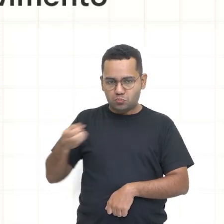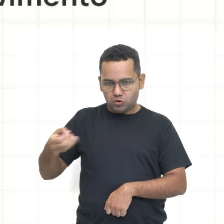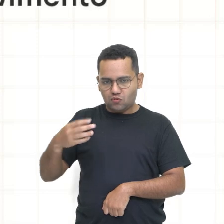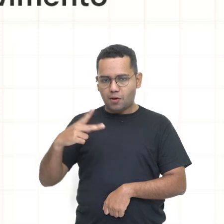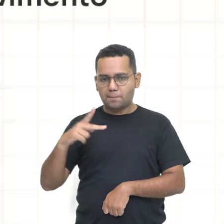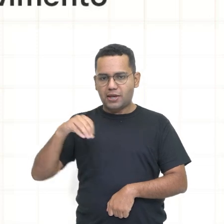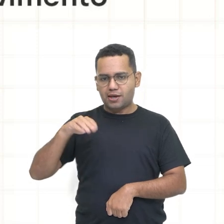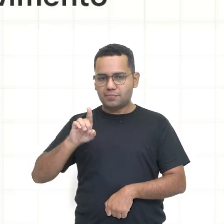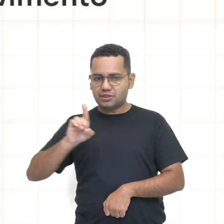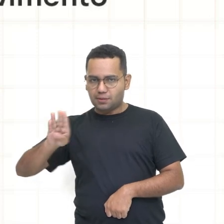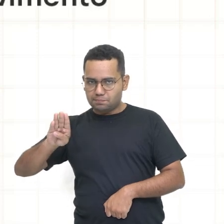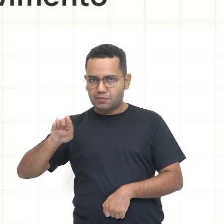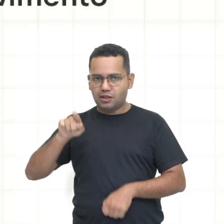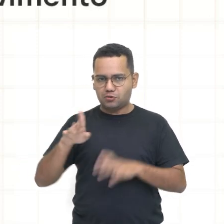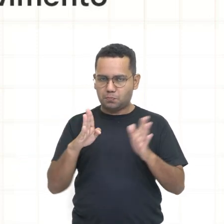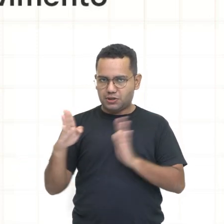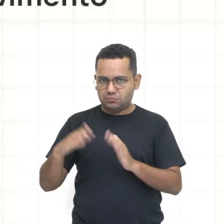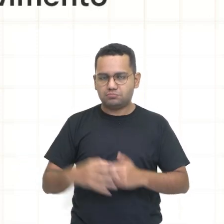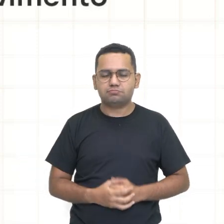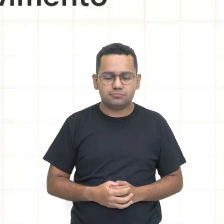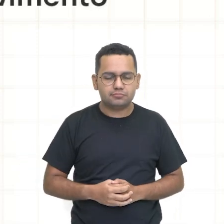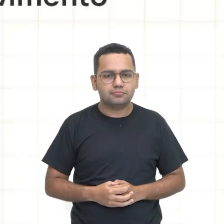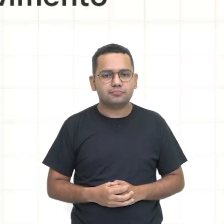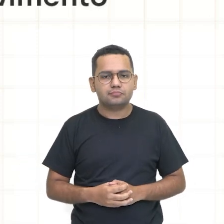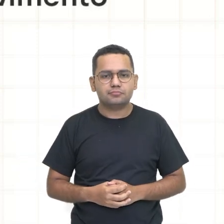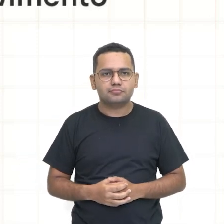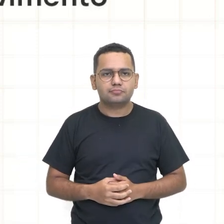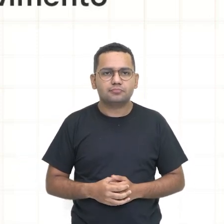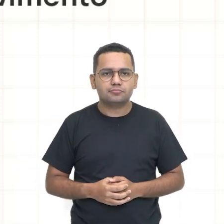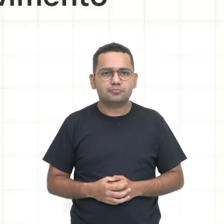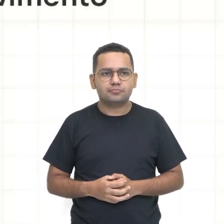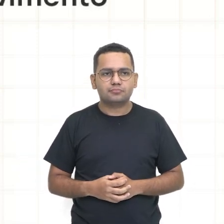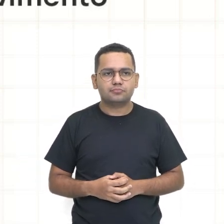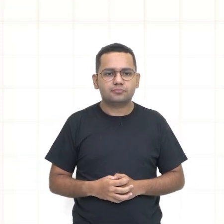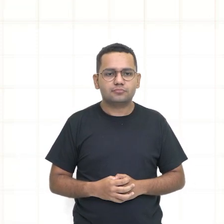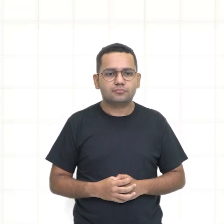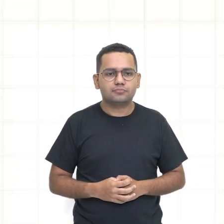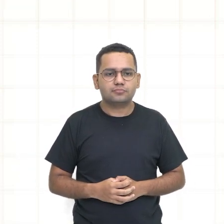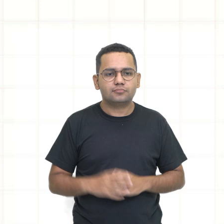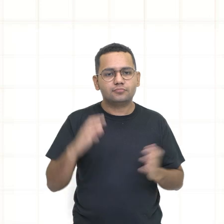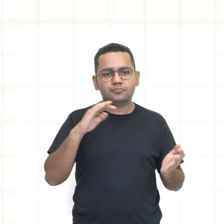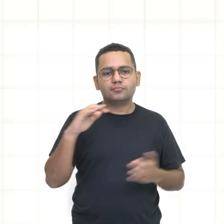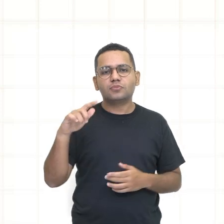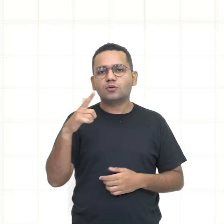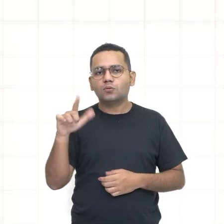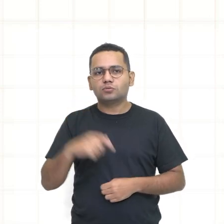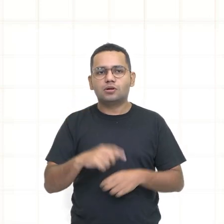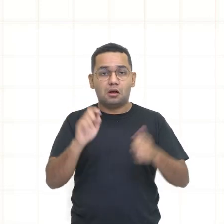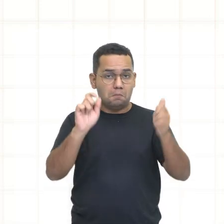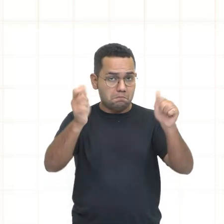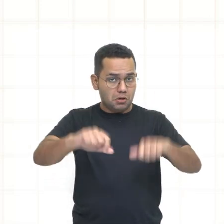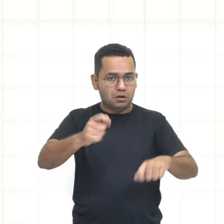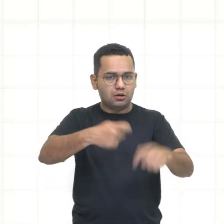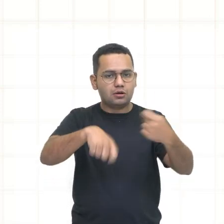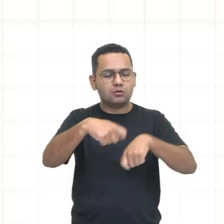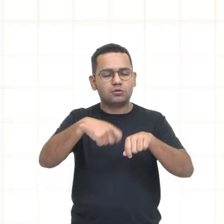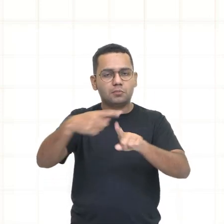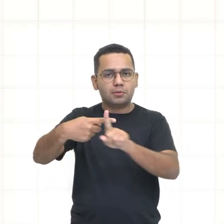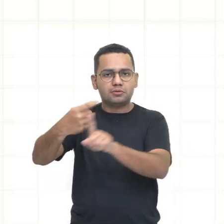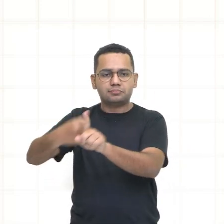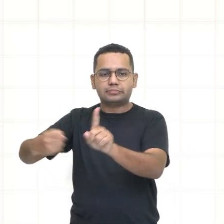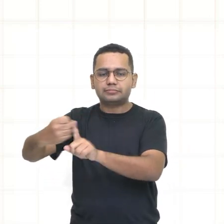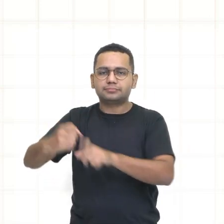Outra característica desse período também vai ser justamente a crise econômica e